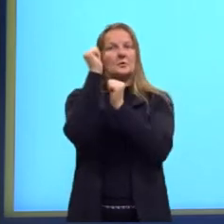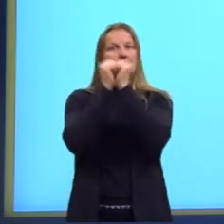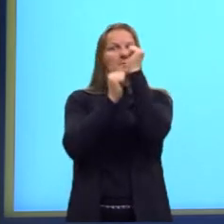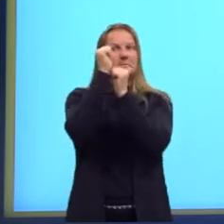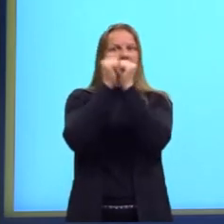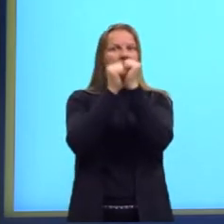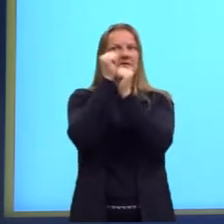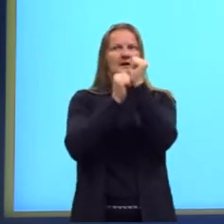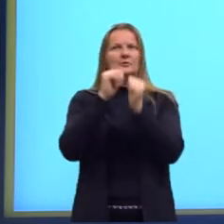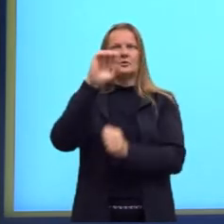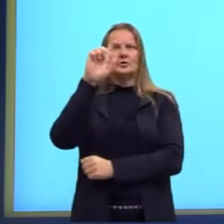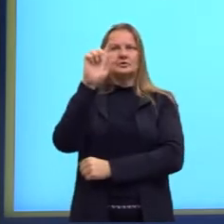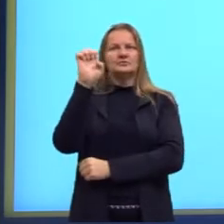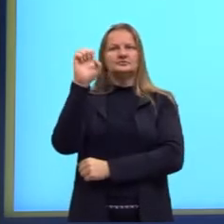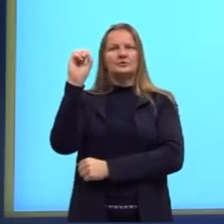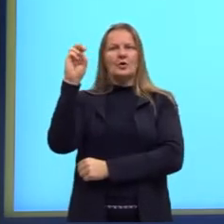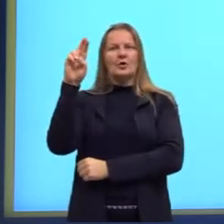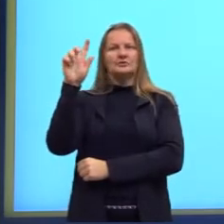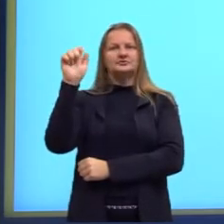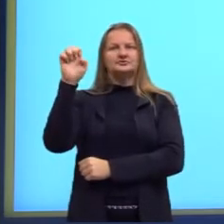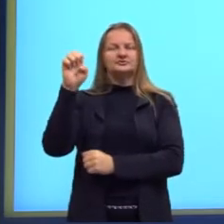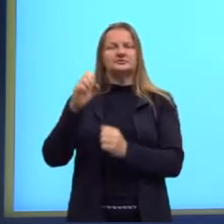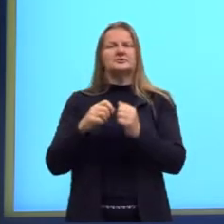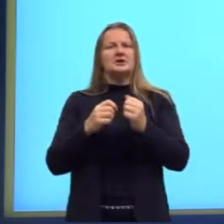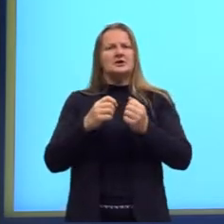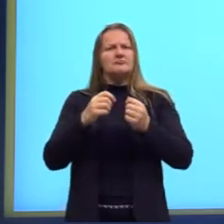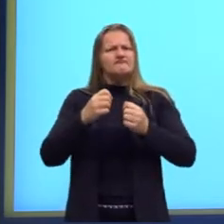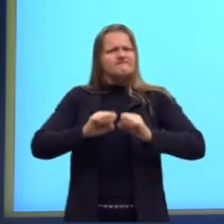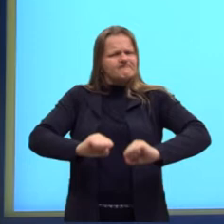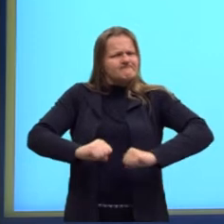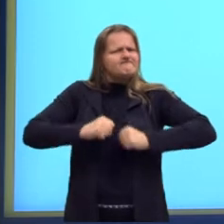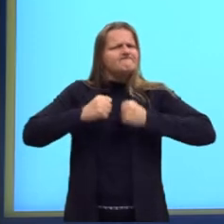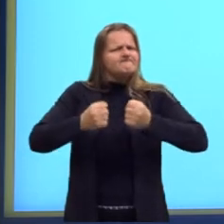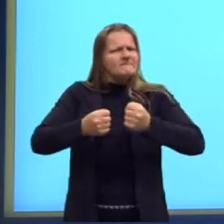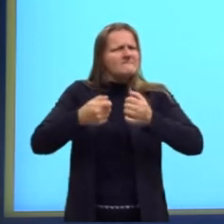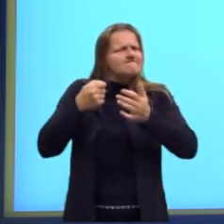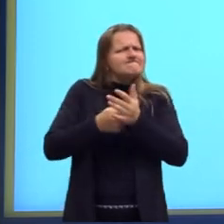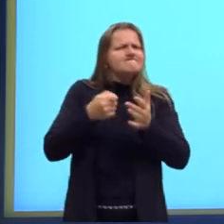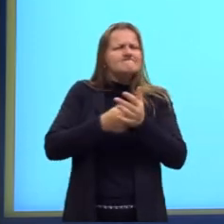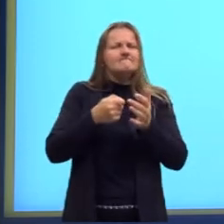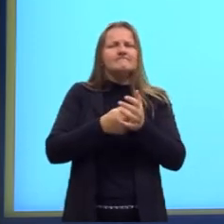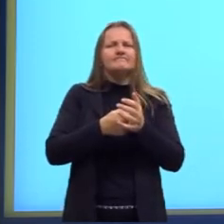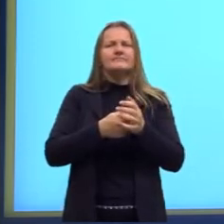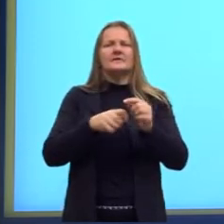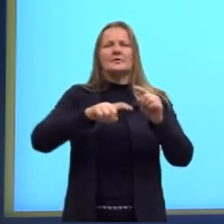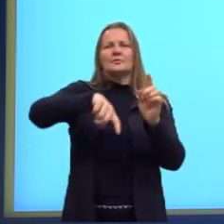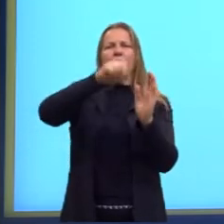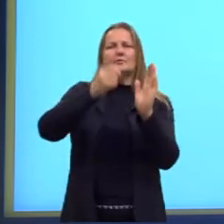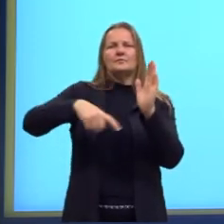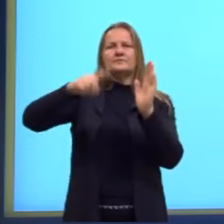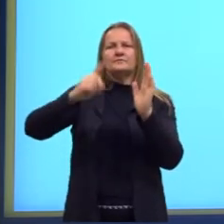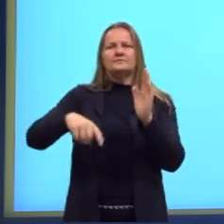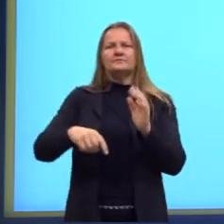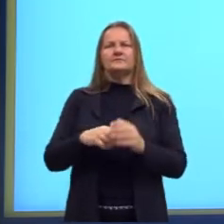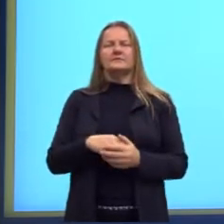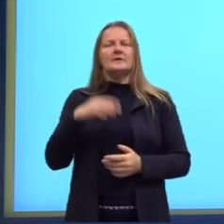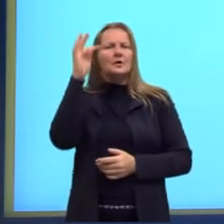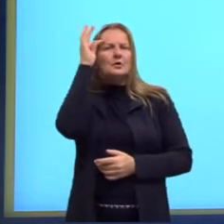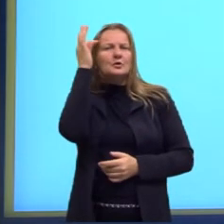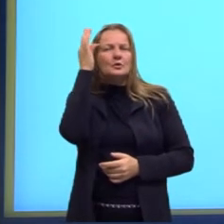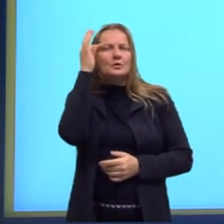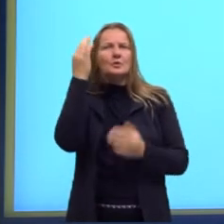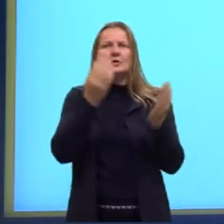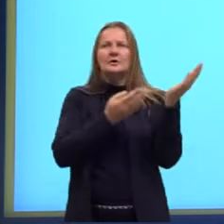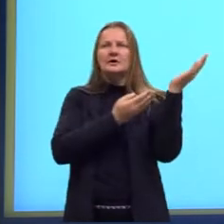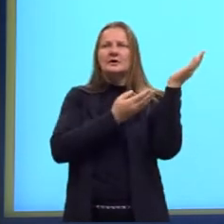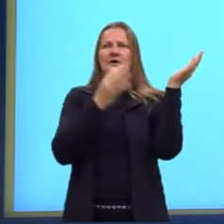ele defendia a corrente alternada tá um Thomas Edison também era um